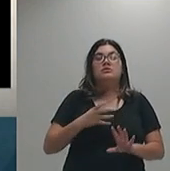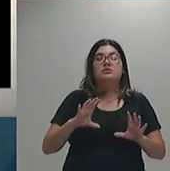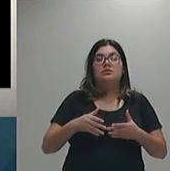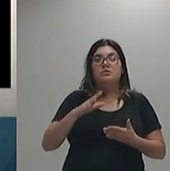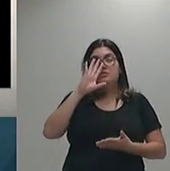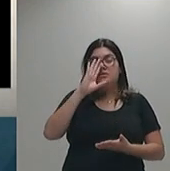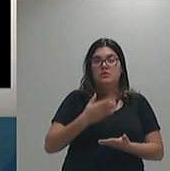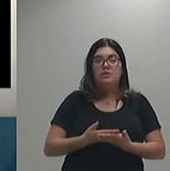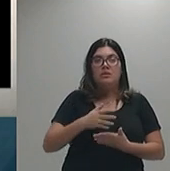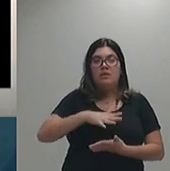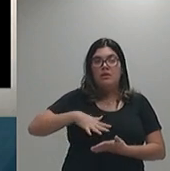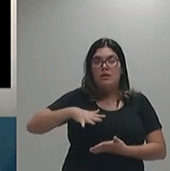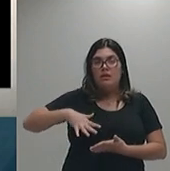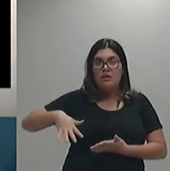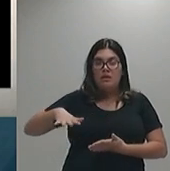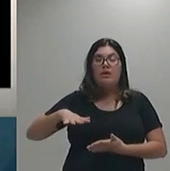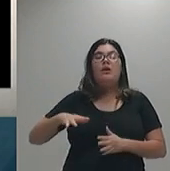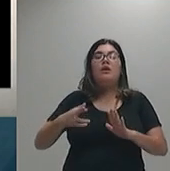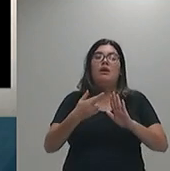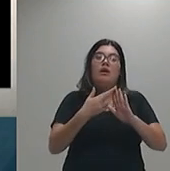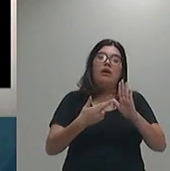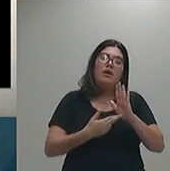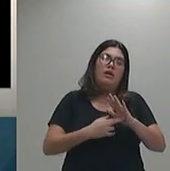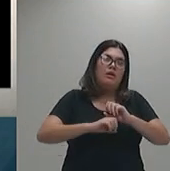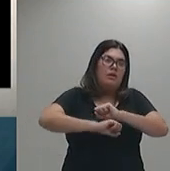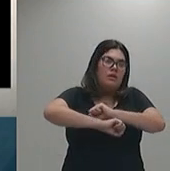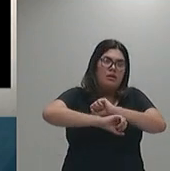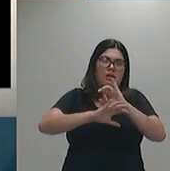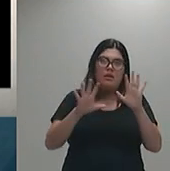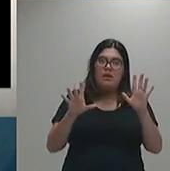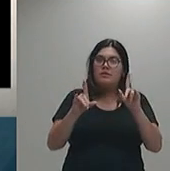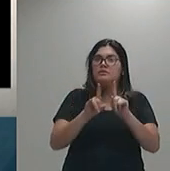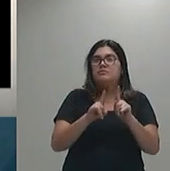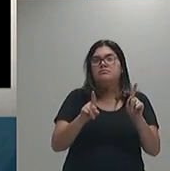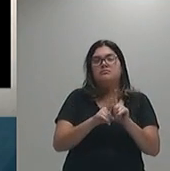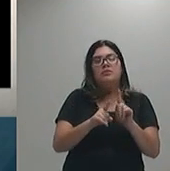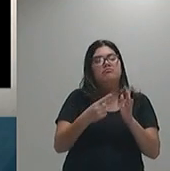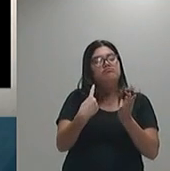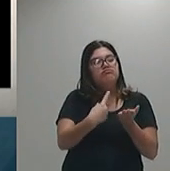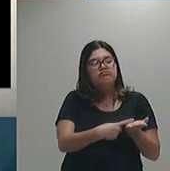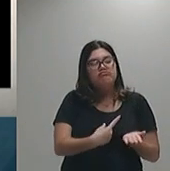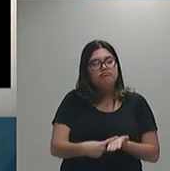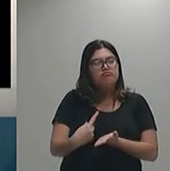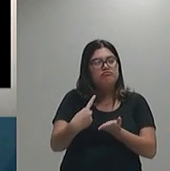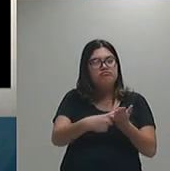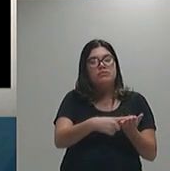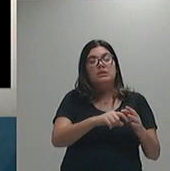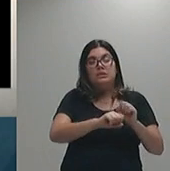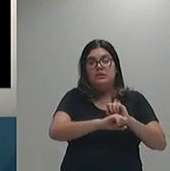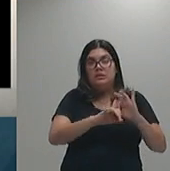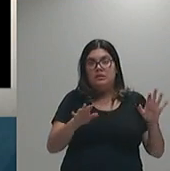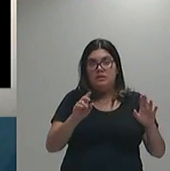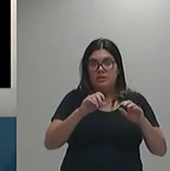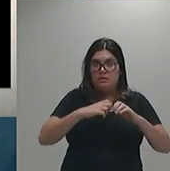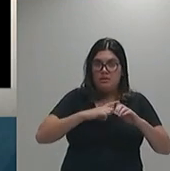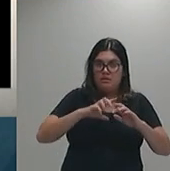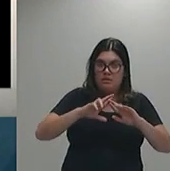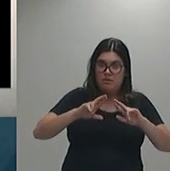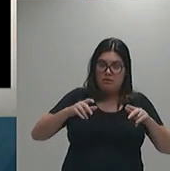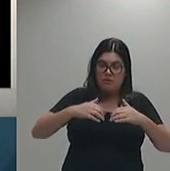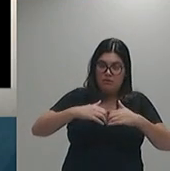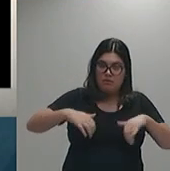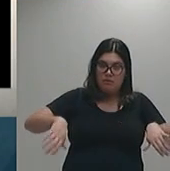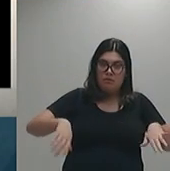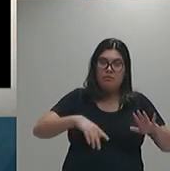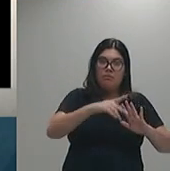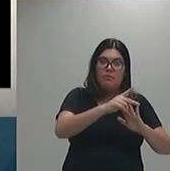as regras são Claras e a disciplina Clara quando ela faz a distinção entre sejam os planos individuais e os